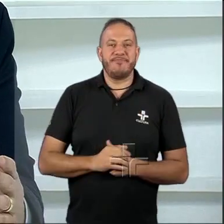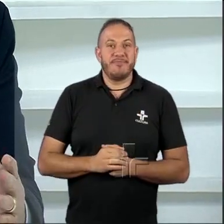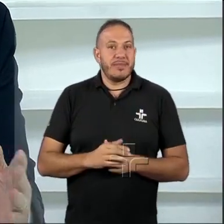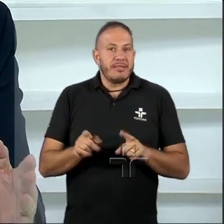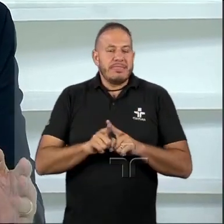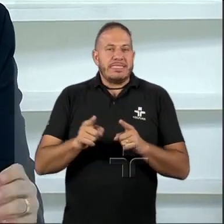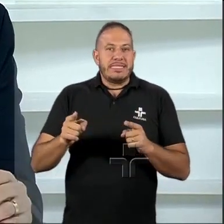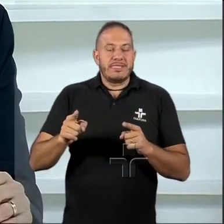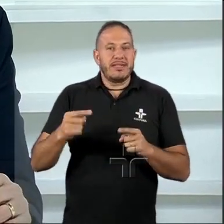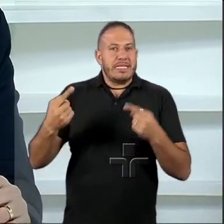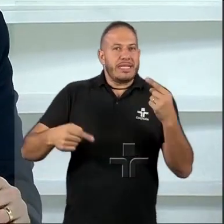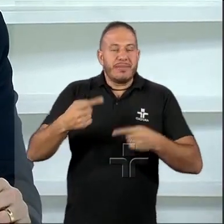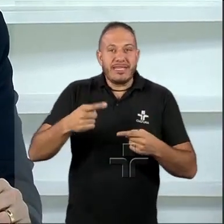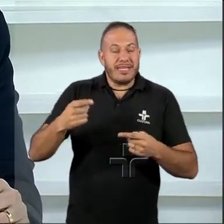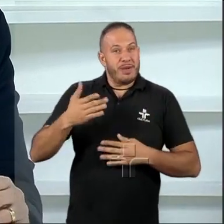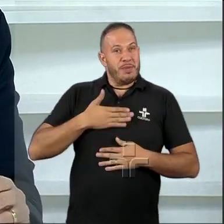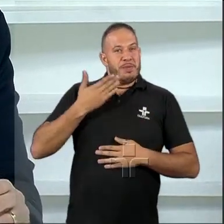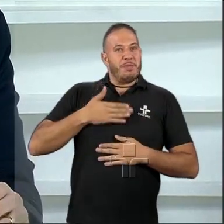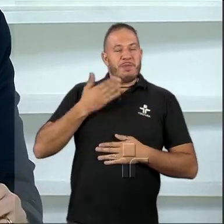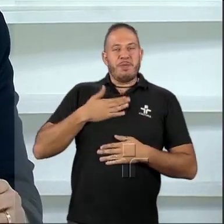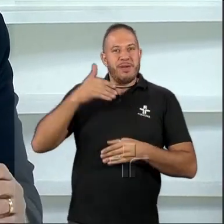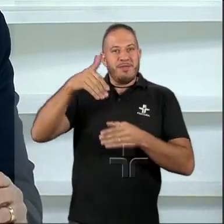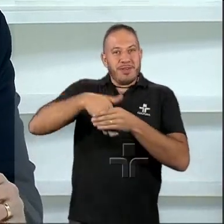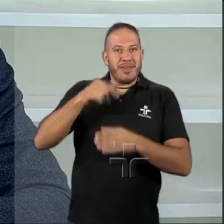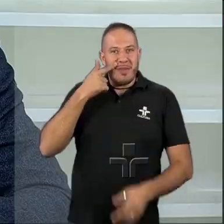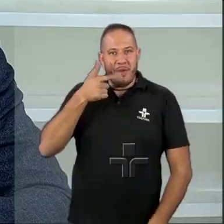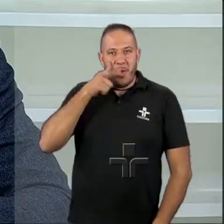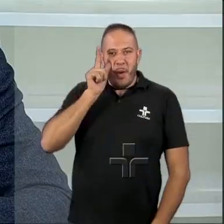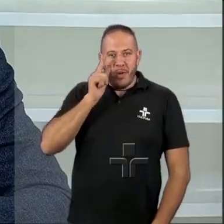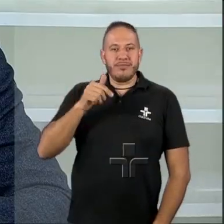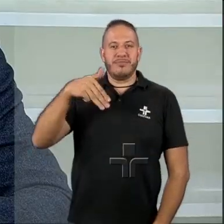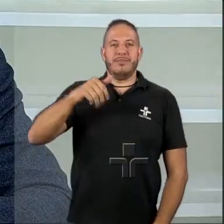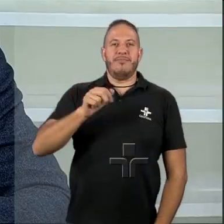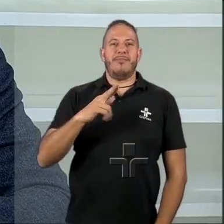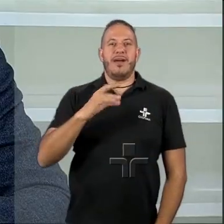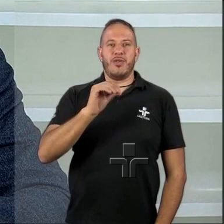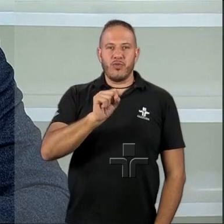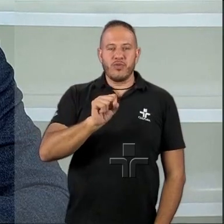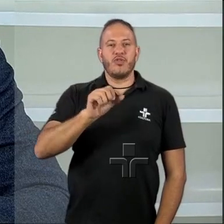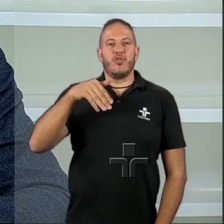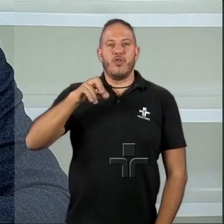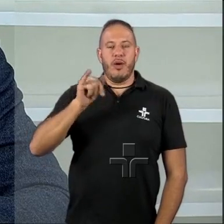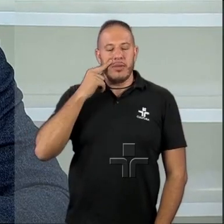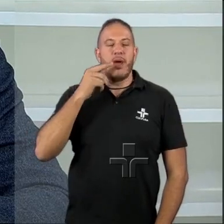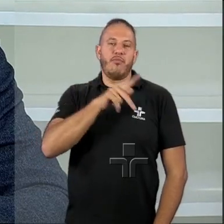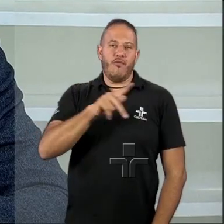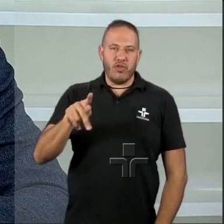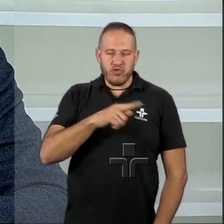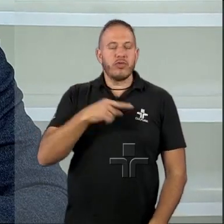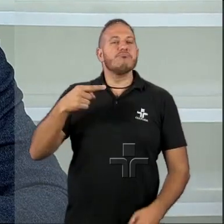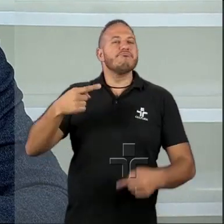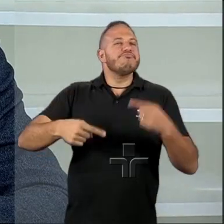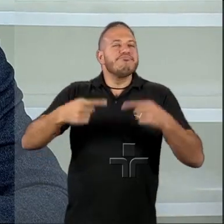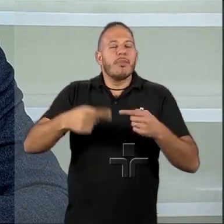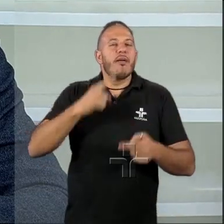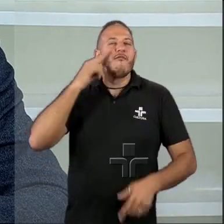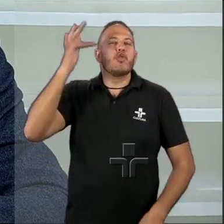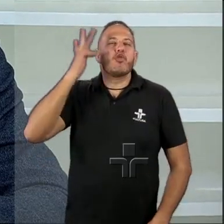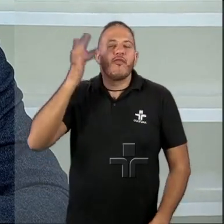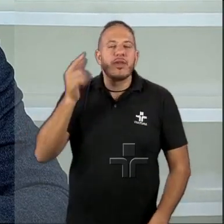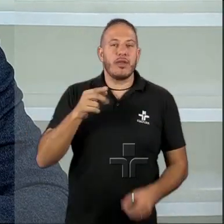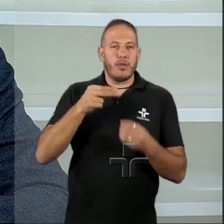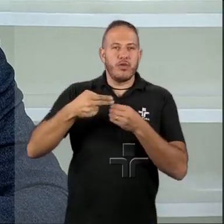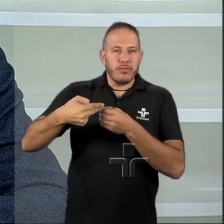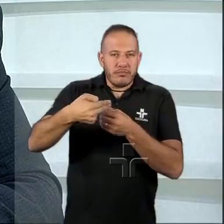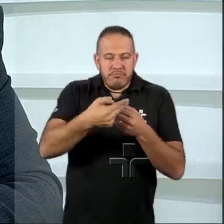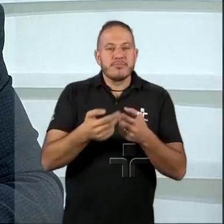essa surpreendente votação de ontem, convidamos o Marcos Nobre, professor de Filosofia Política da Unicamp, pesquisador do